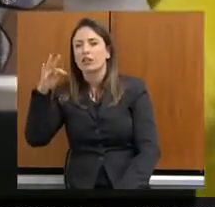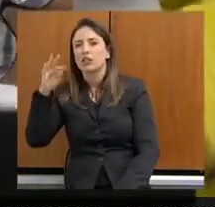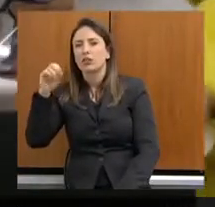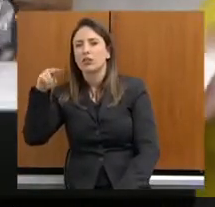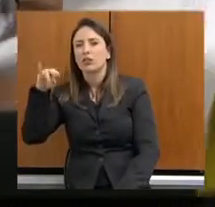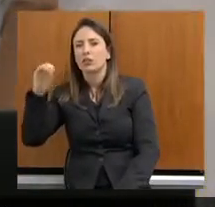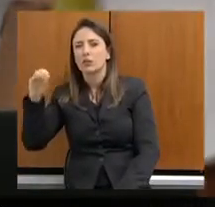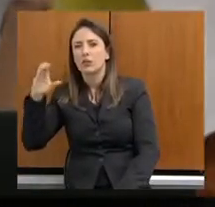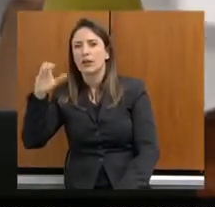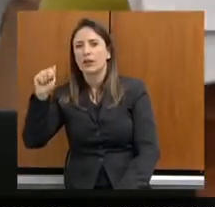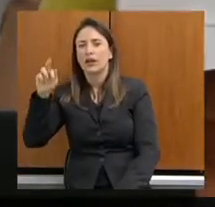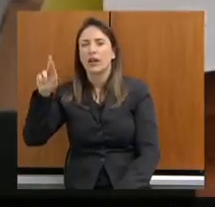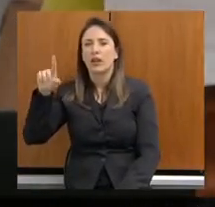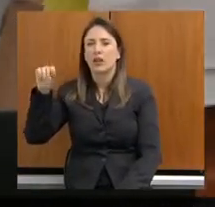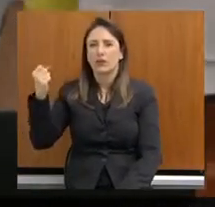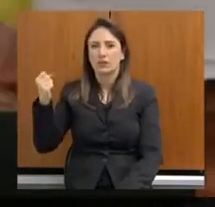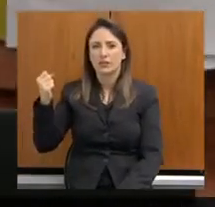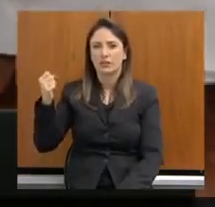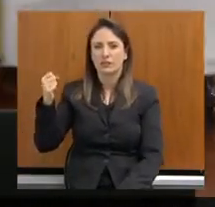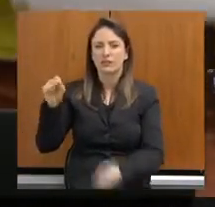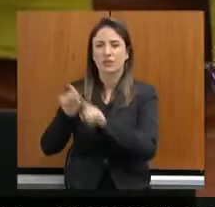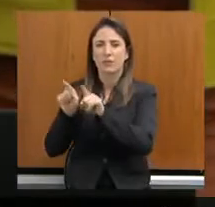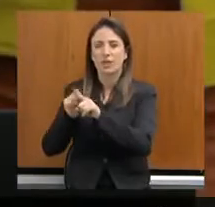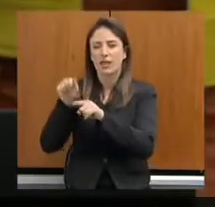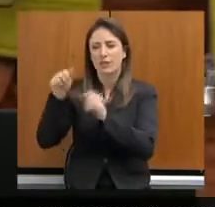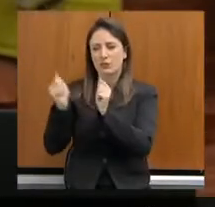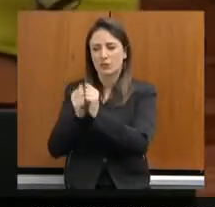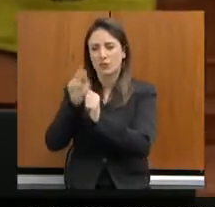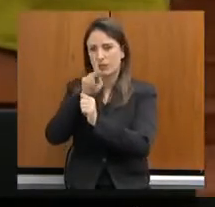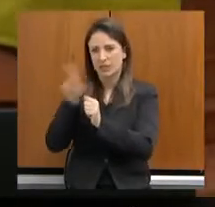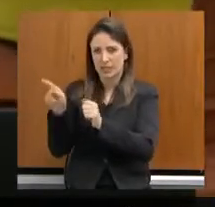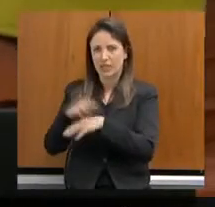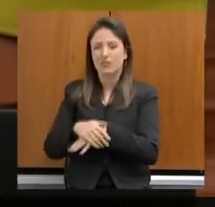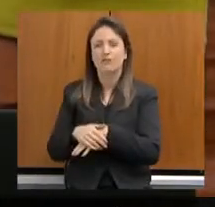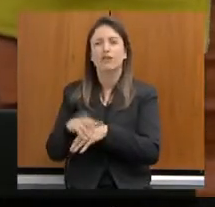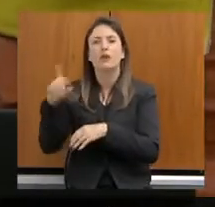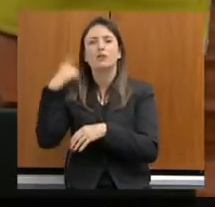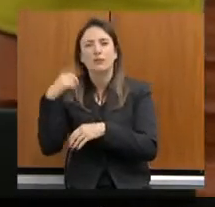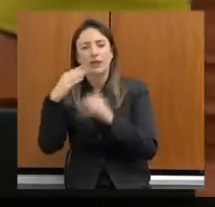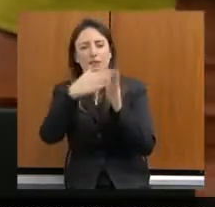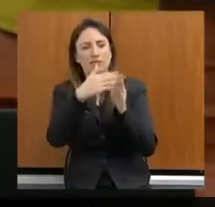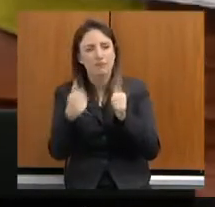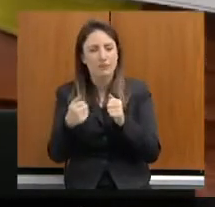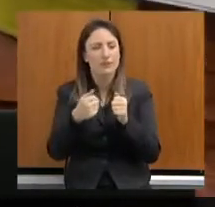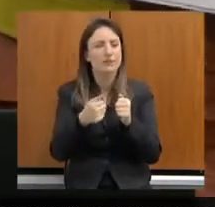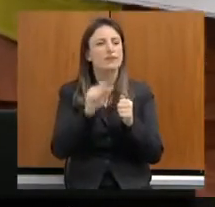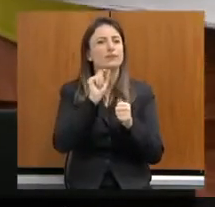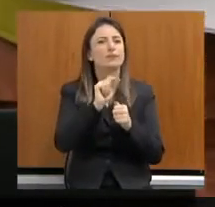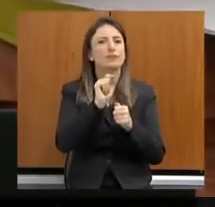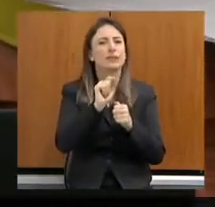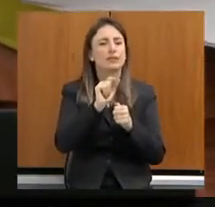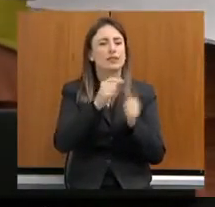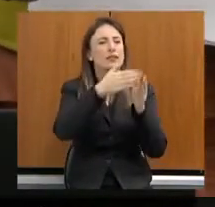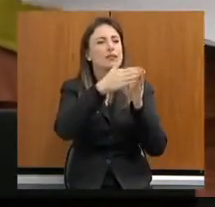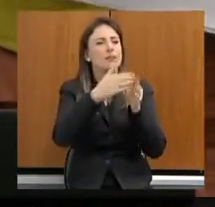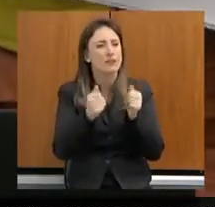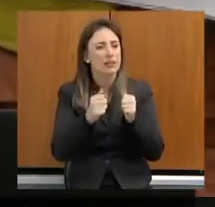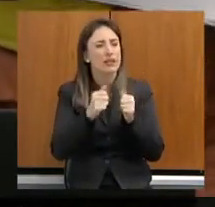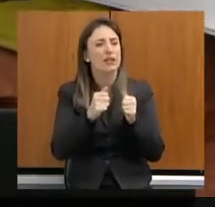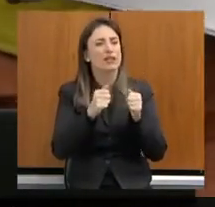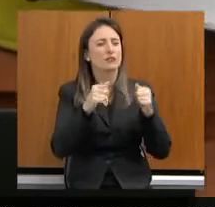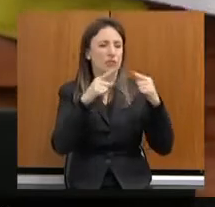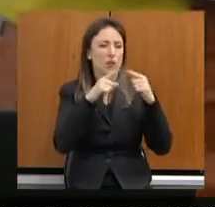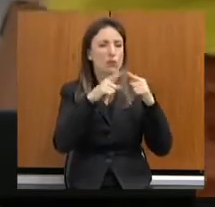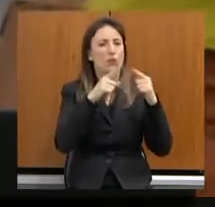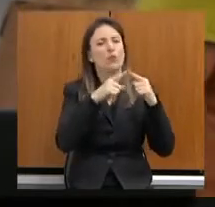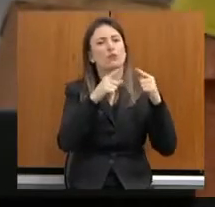presidente e os deputados que esta subscreve requer a vossa excelência nos